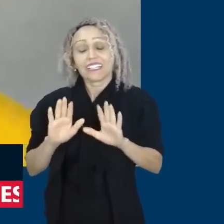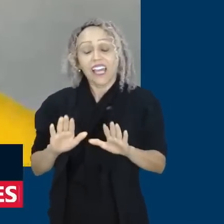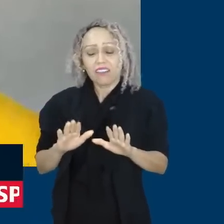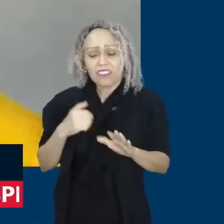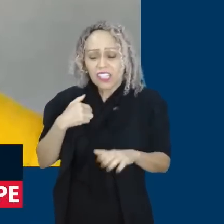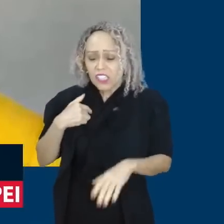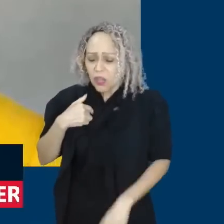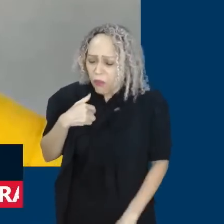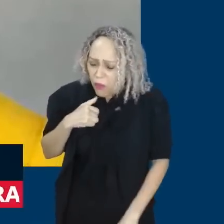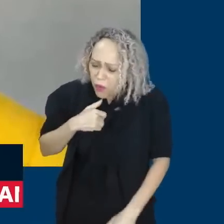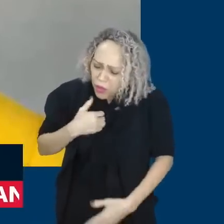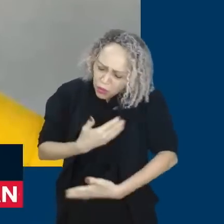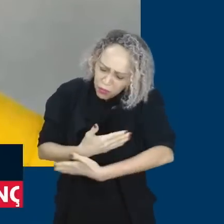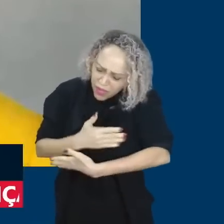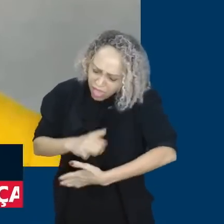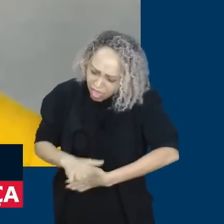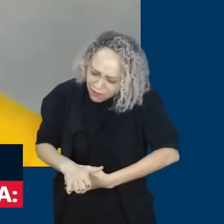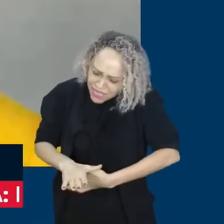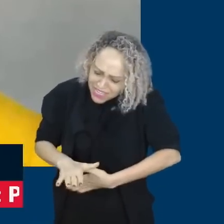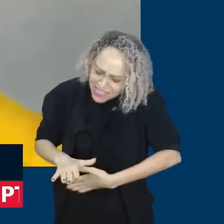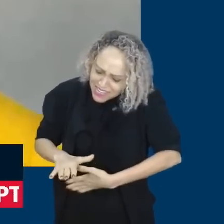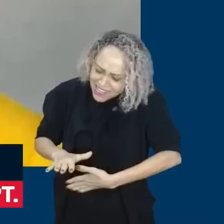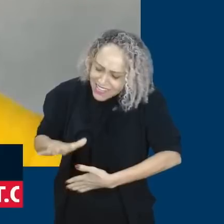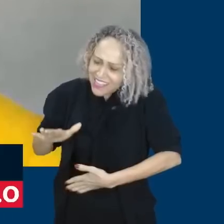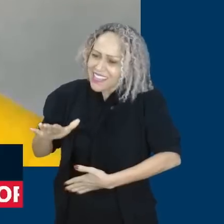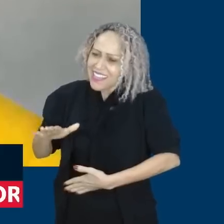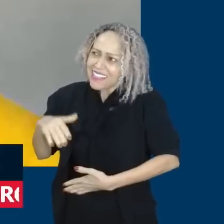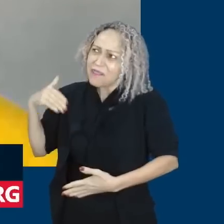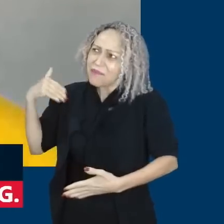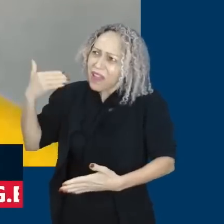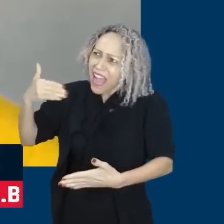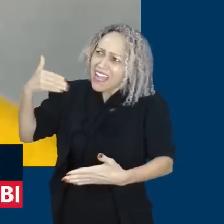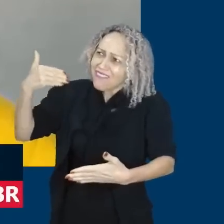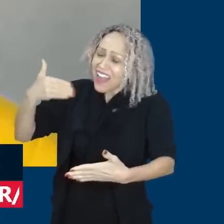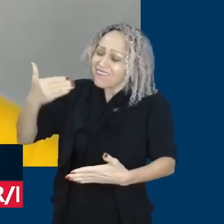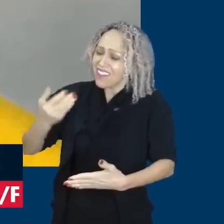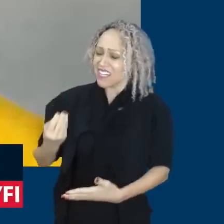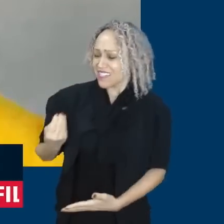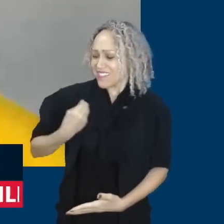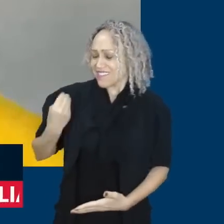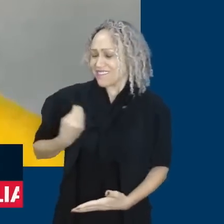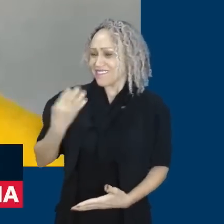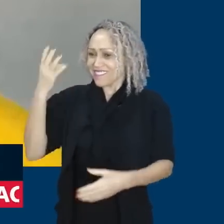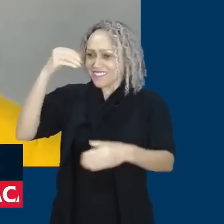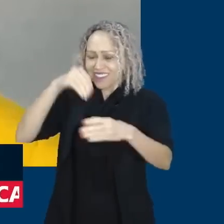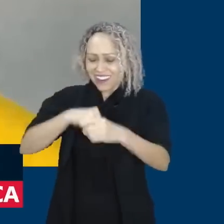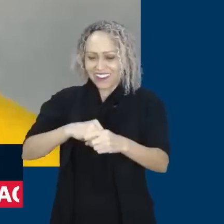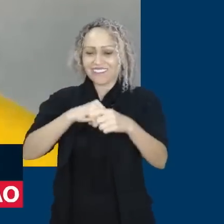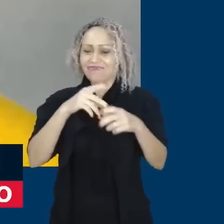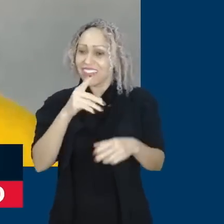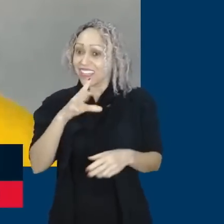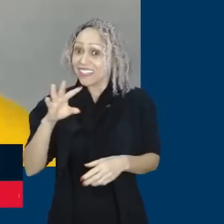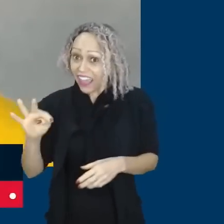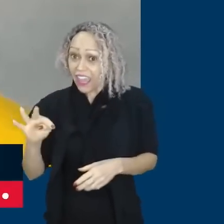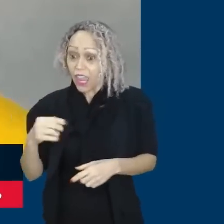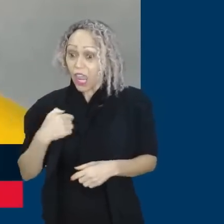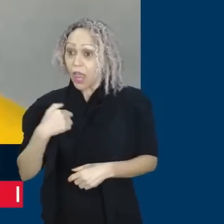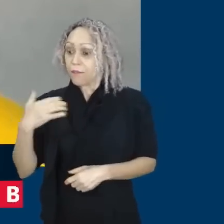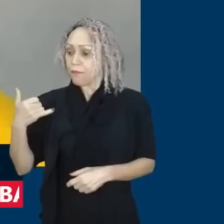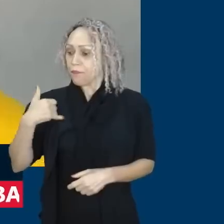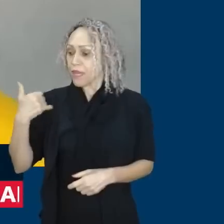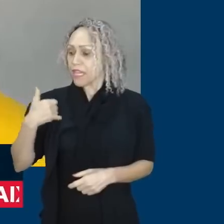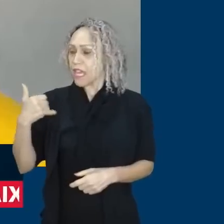tive participando dos encontros do Partido dos Trabalhadores. Aliás, eu tenho a mesma idade do PT, né? Eu